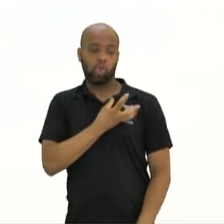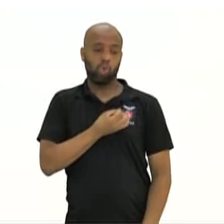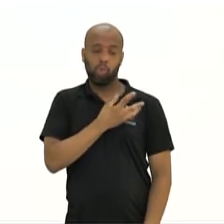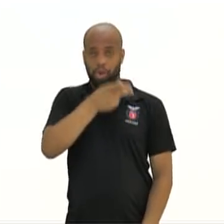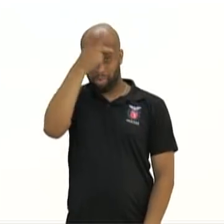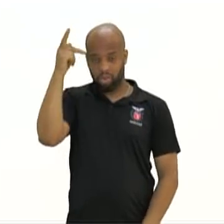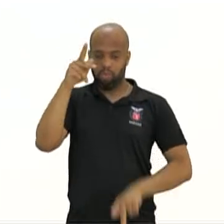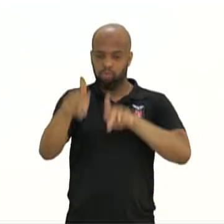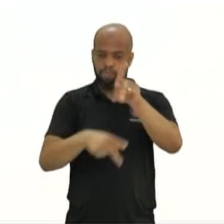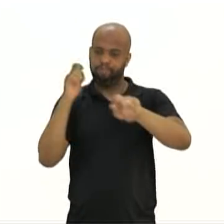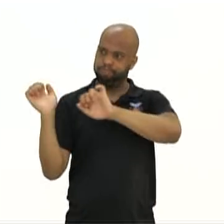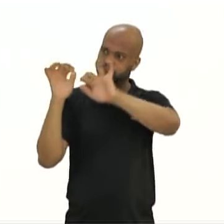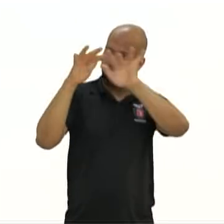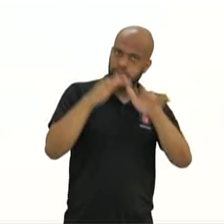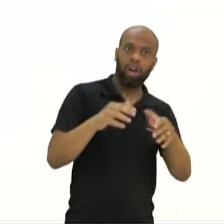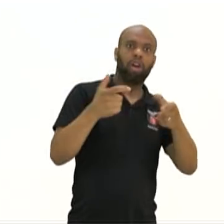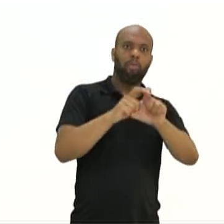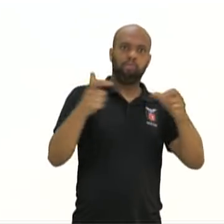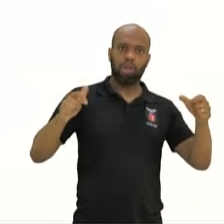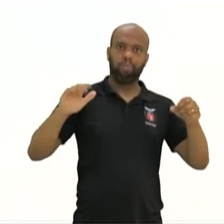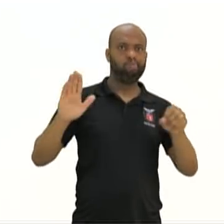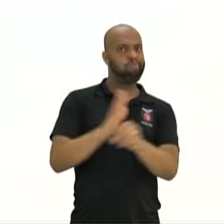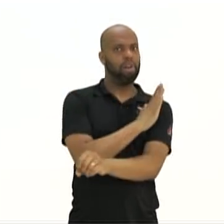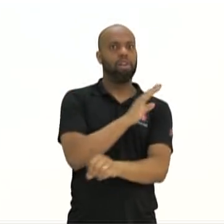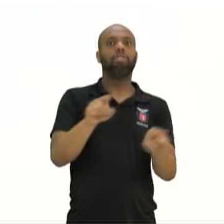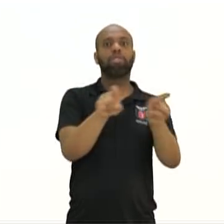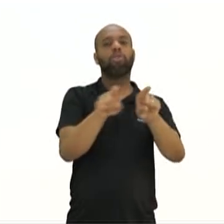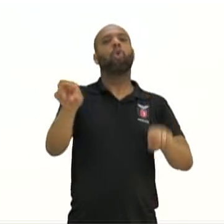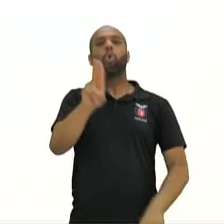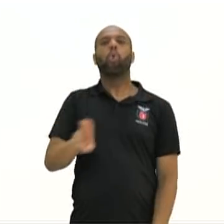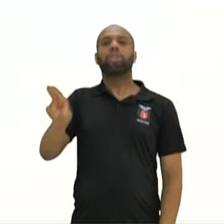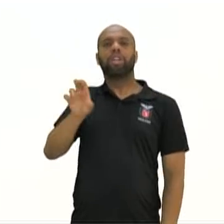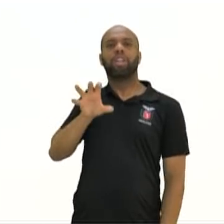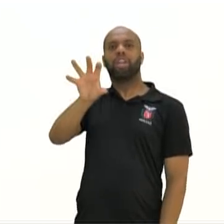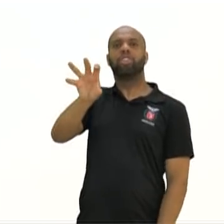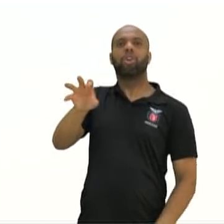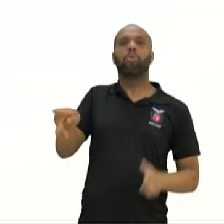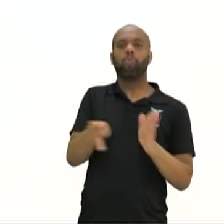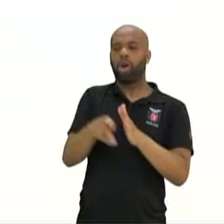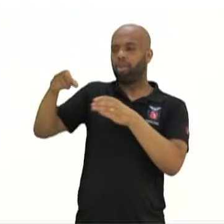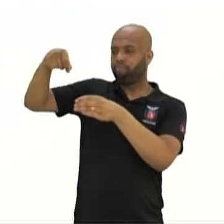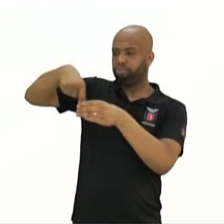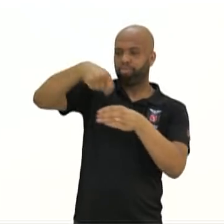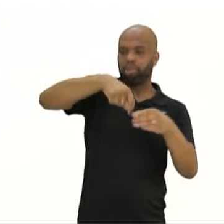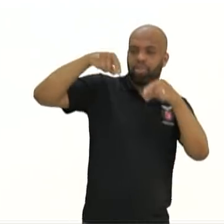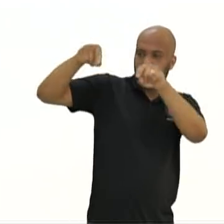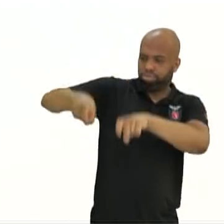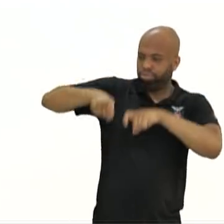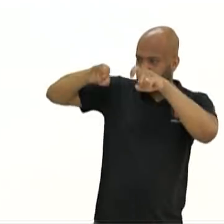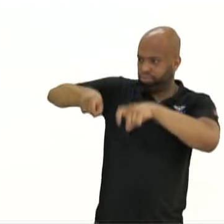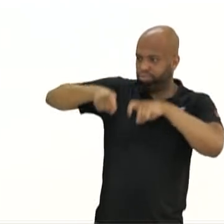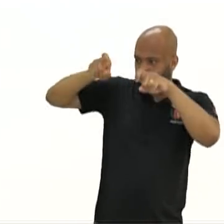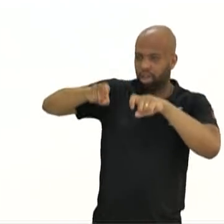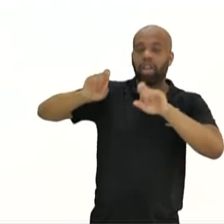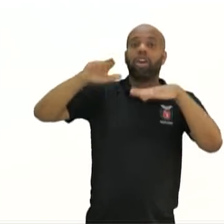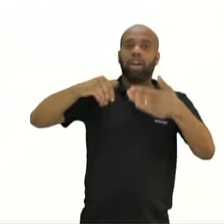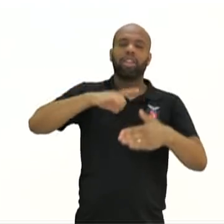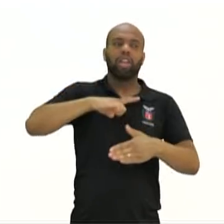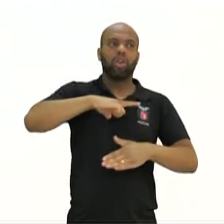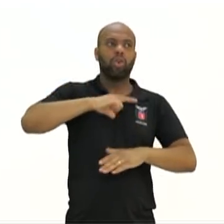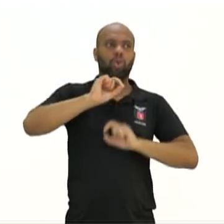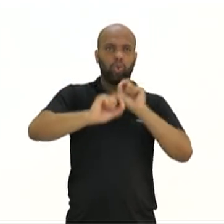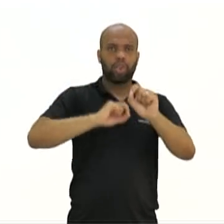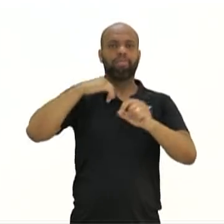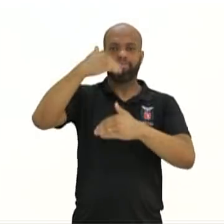se adensando e utilizando essa região para o manejo agrícola. Claro que ele gradativamente